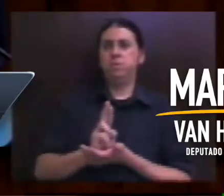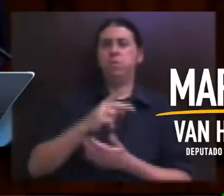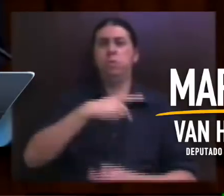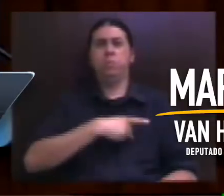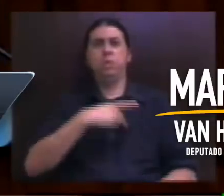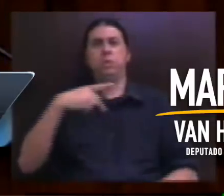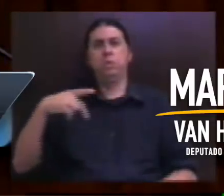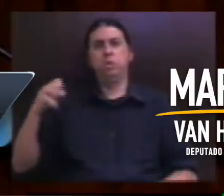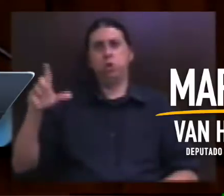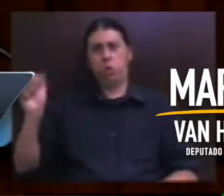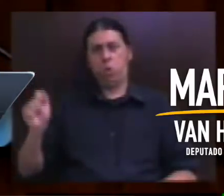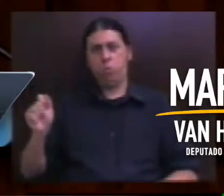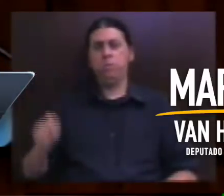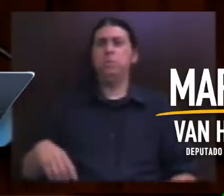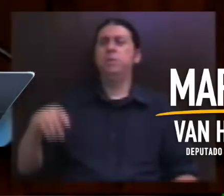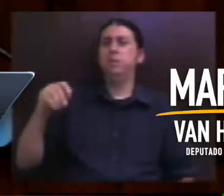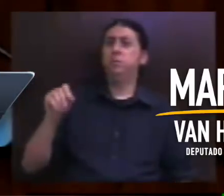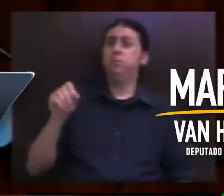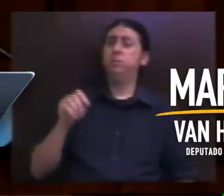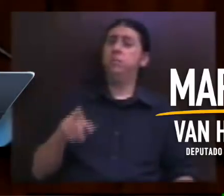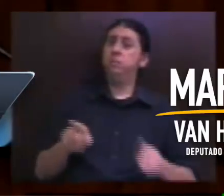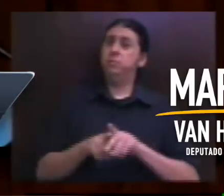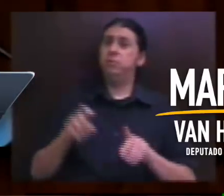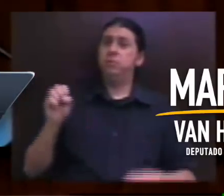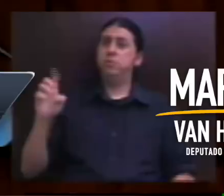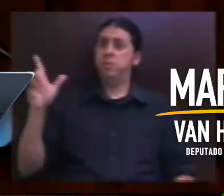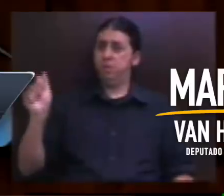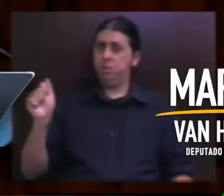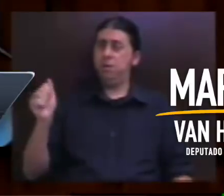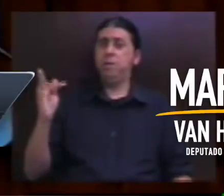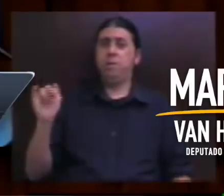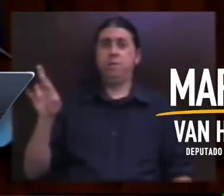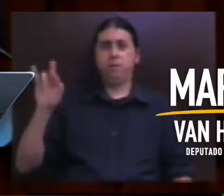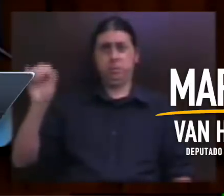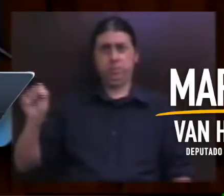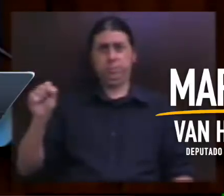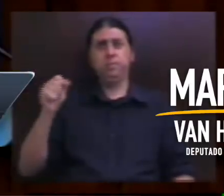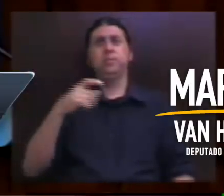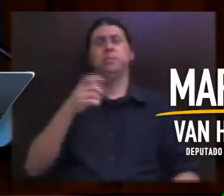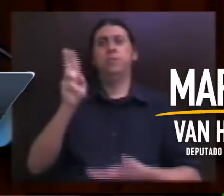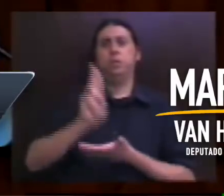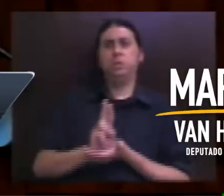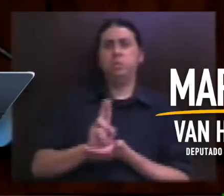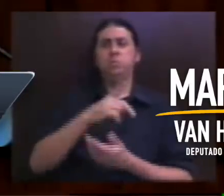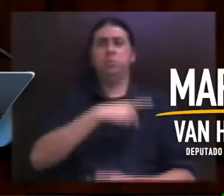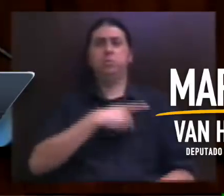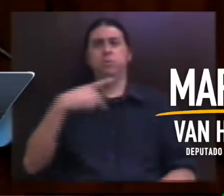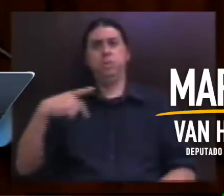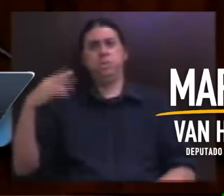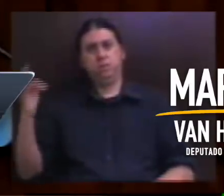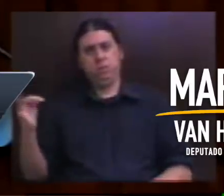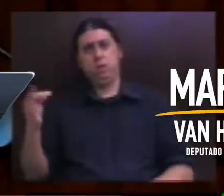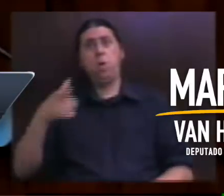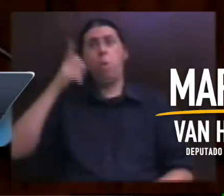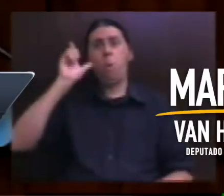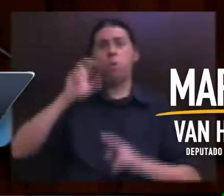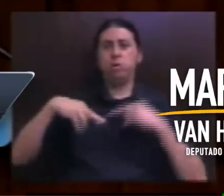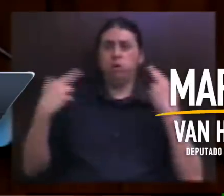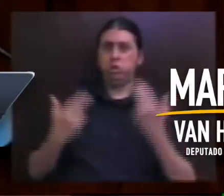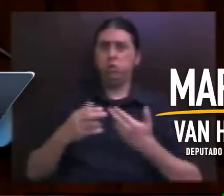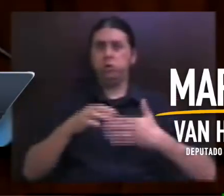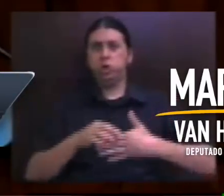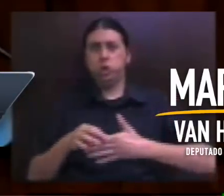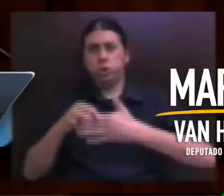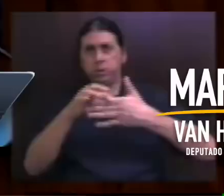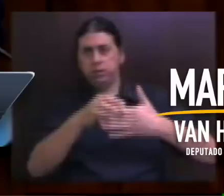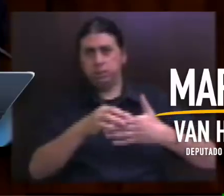do PT, representando a sua bancada. Ontem, na reunião de líderes, esses três partidos se uniram e não deram